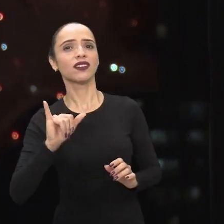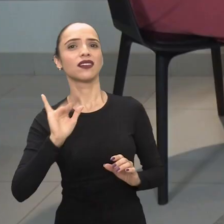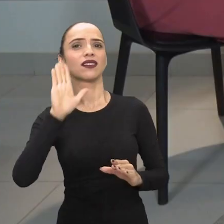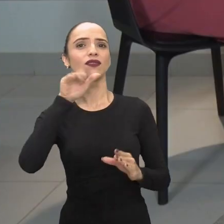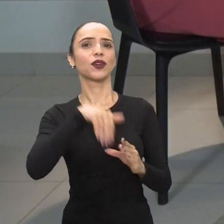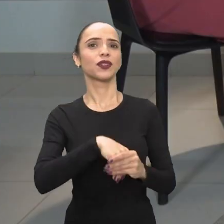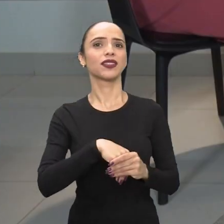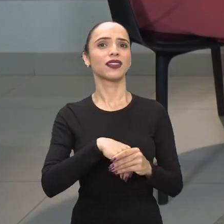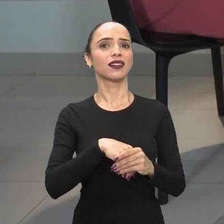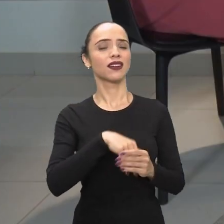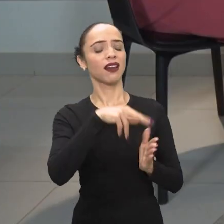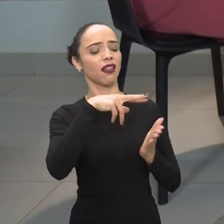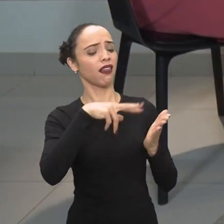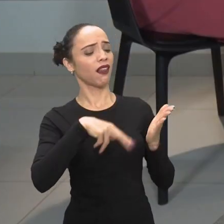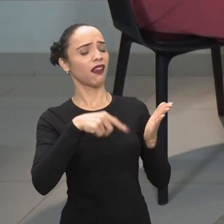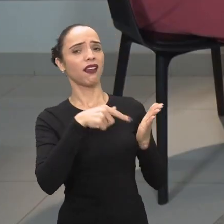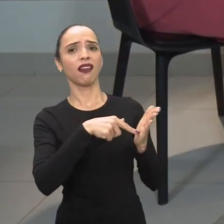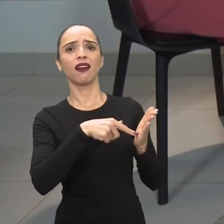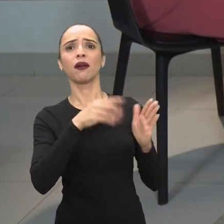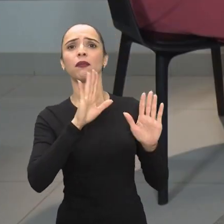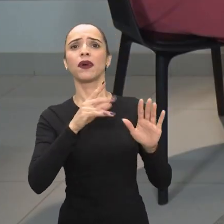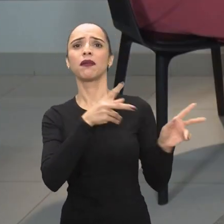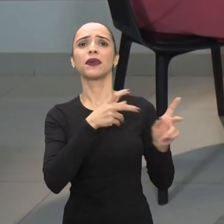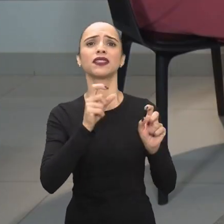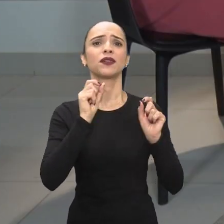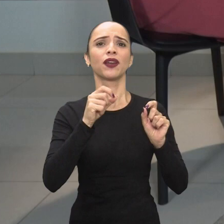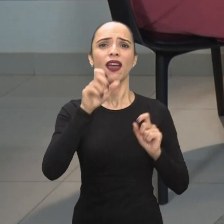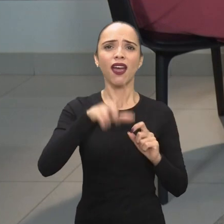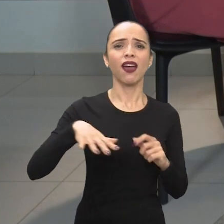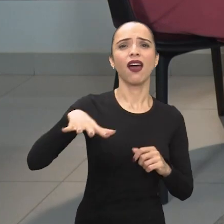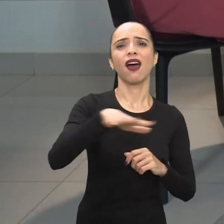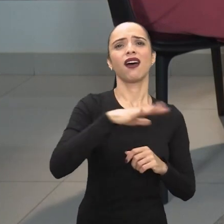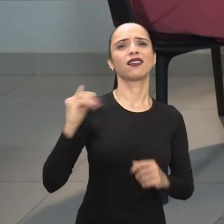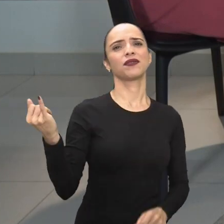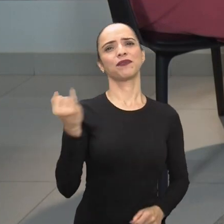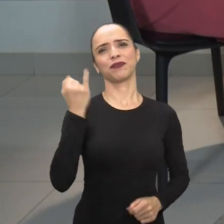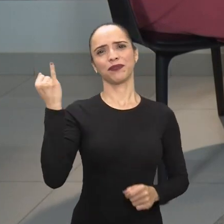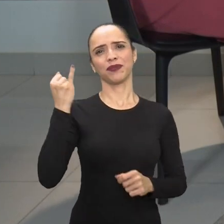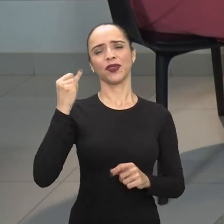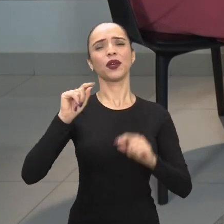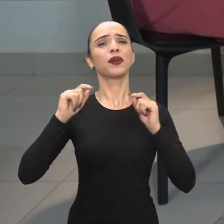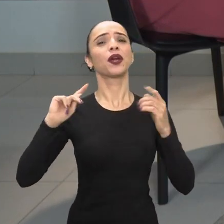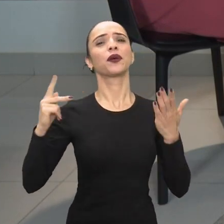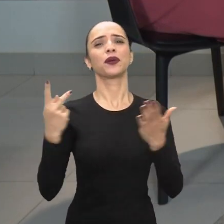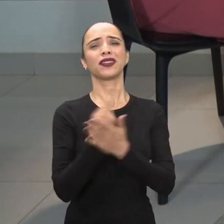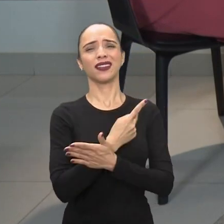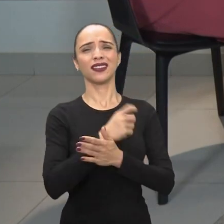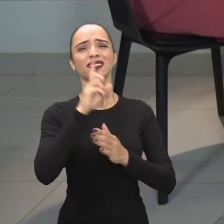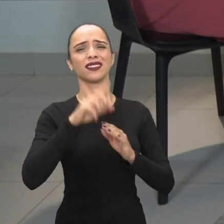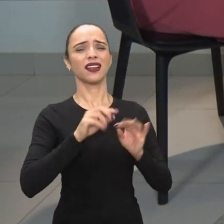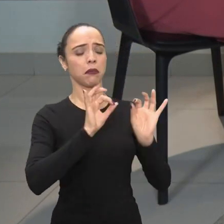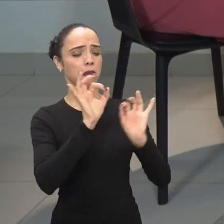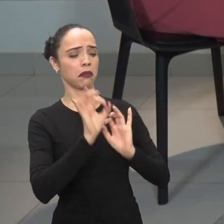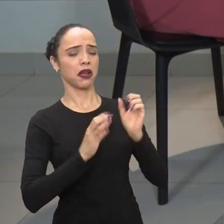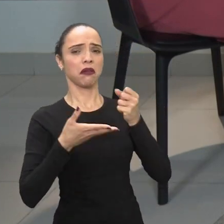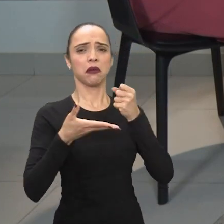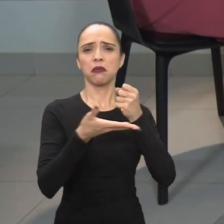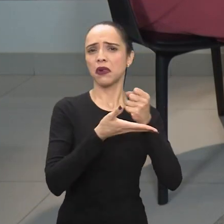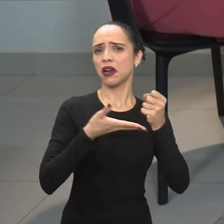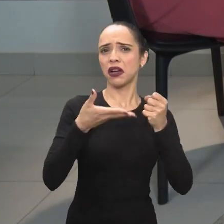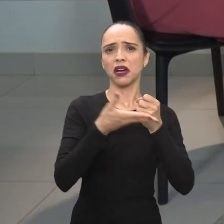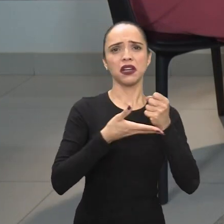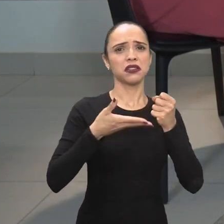numa área que é extremamente importante e o que ocorre aqui eles são genéricos eles não